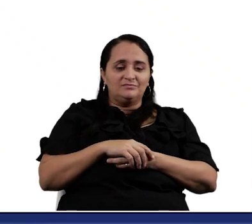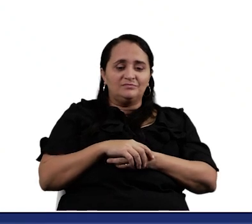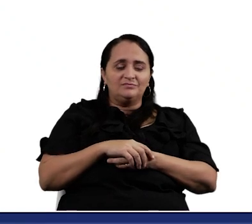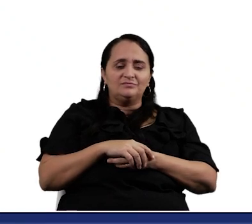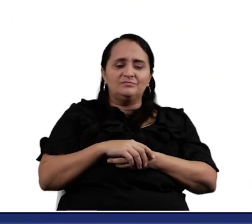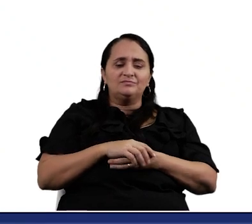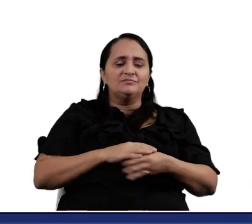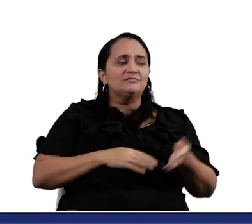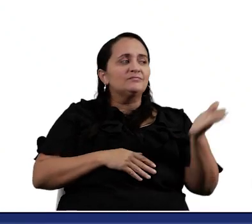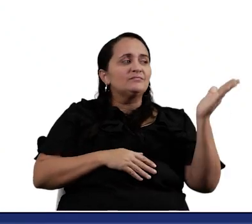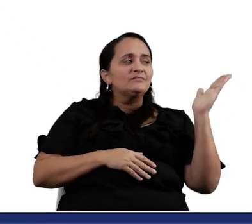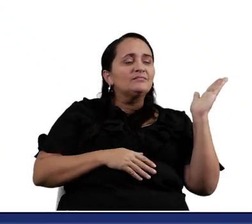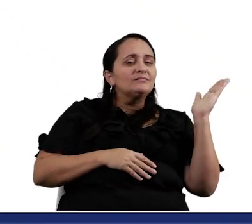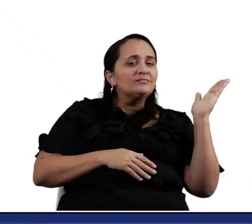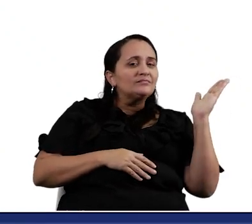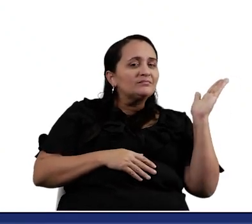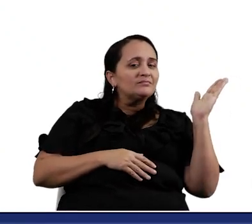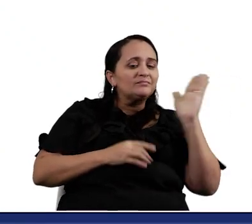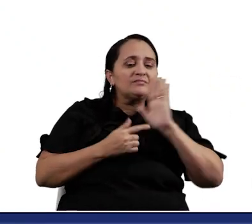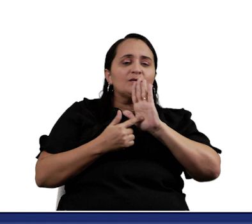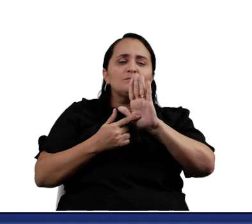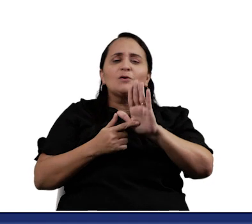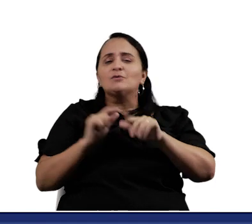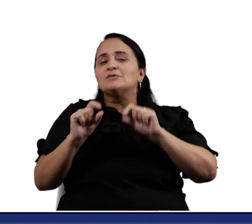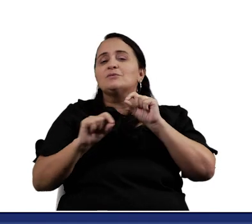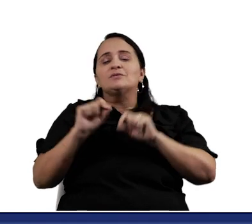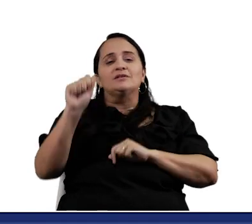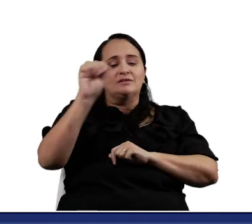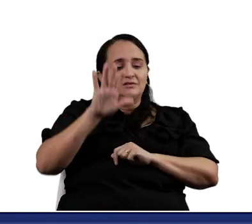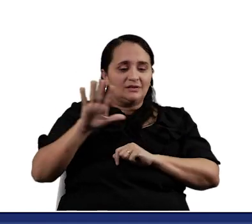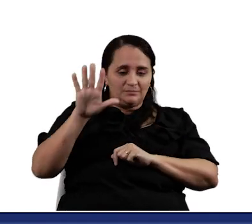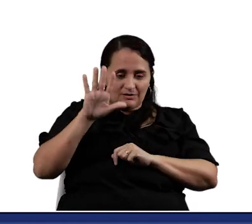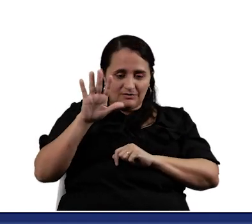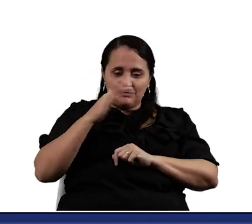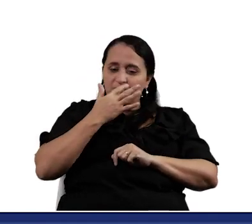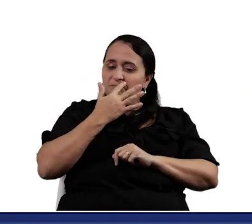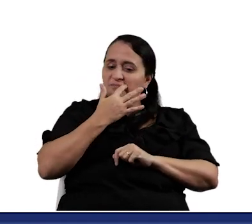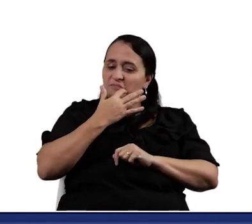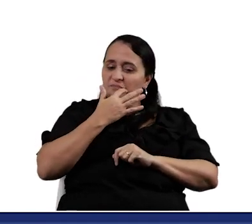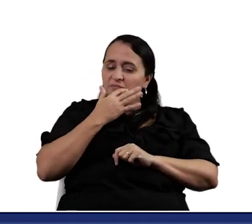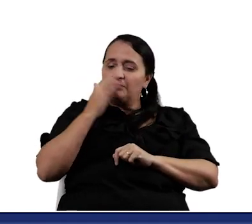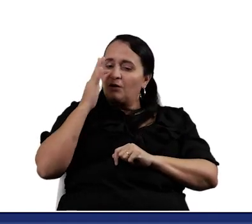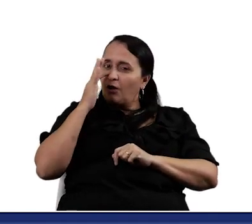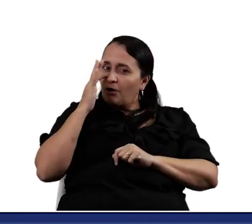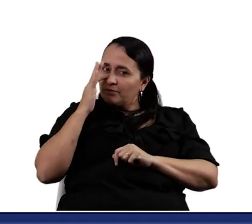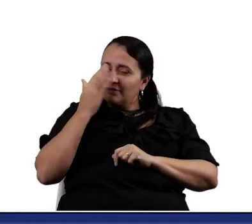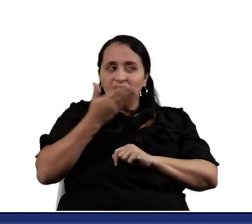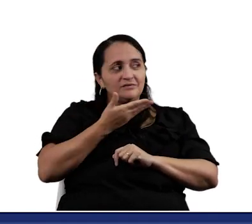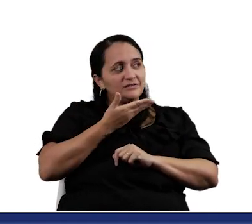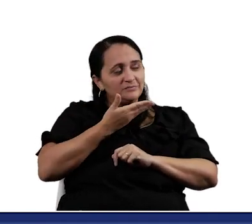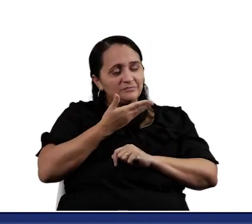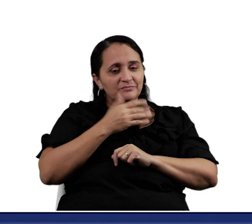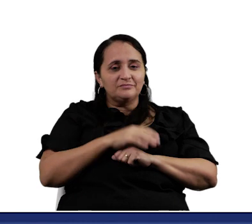E aqui esta imagem, o que diz esta imagem para vocês? Observe. O que esse menininho está